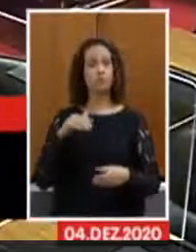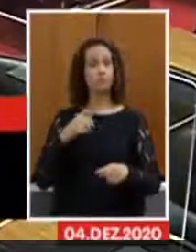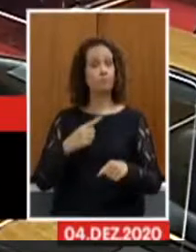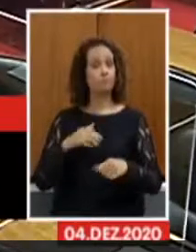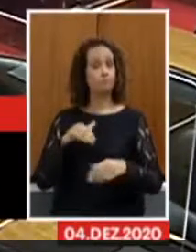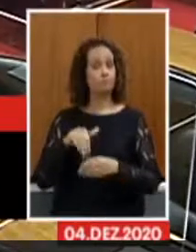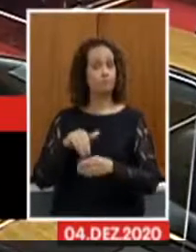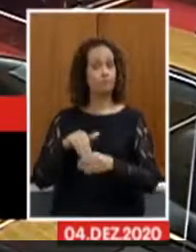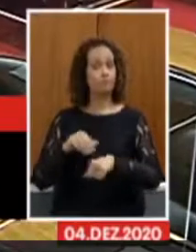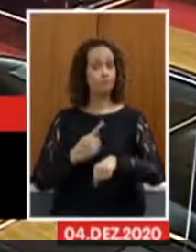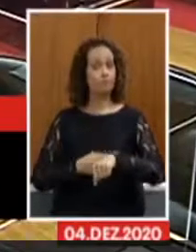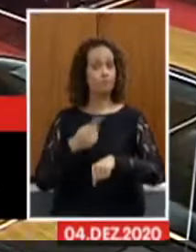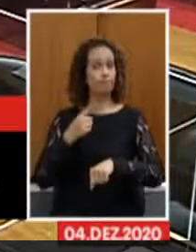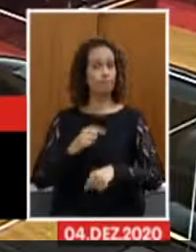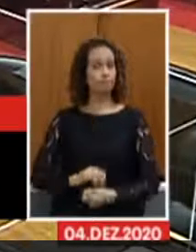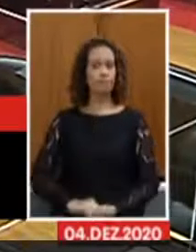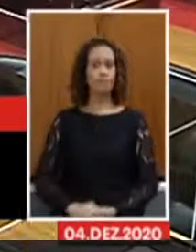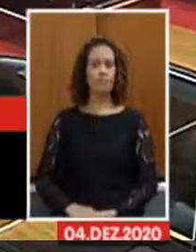votação.